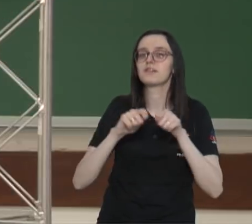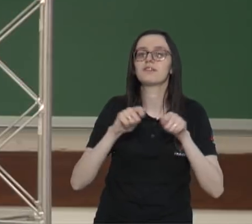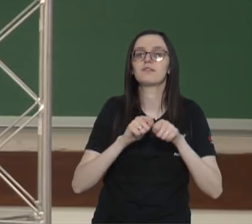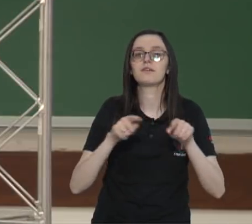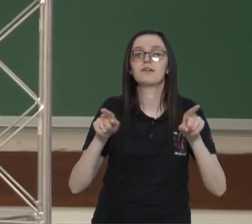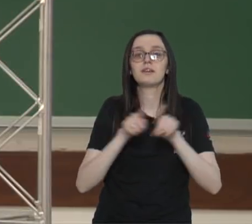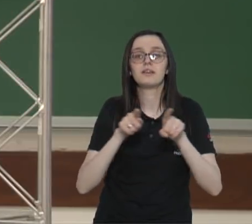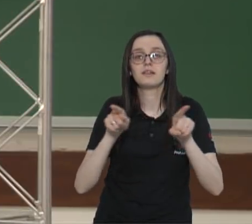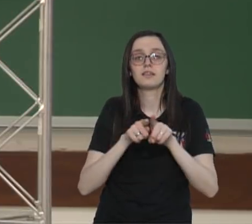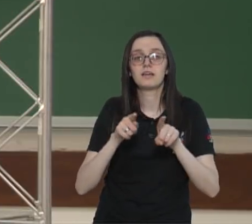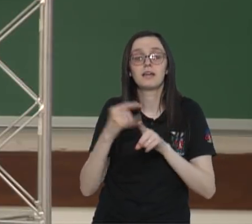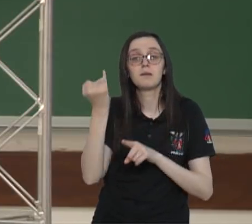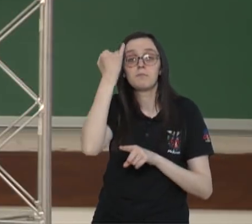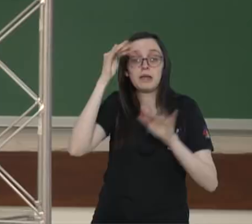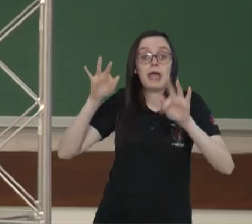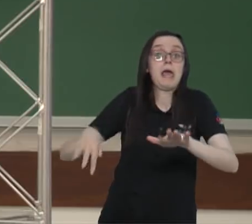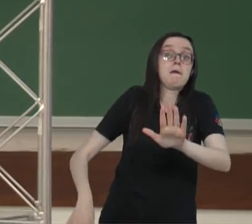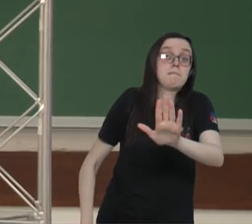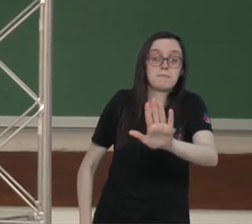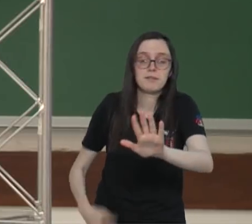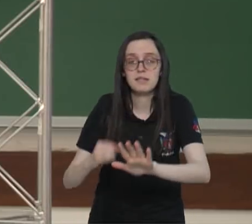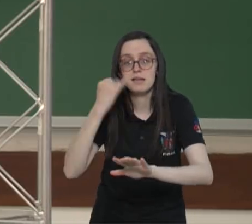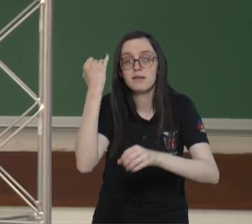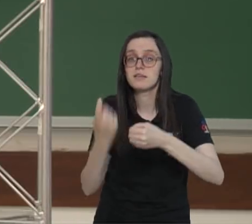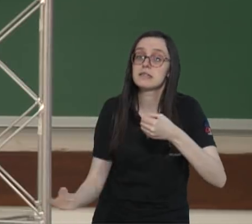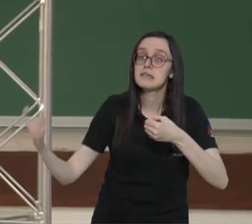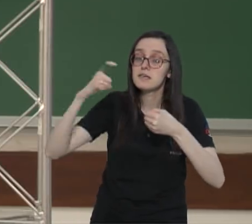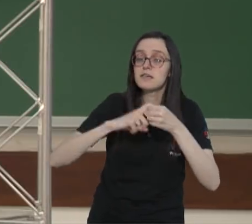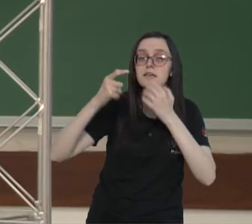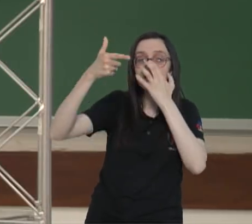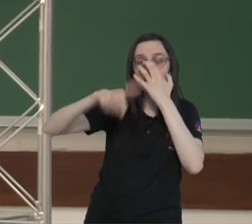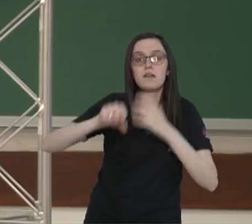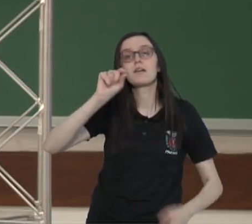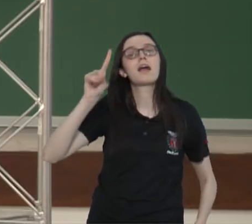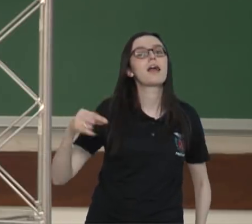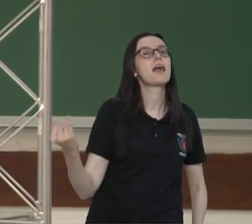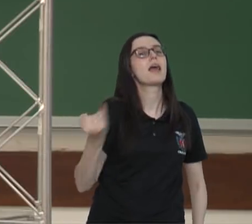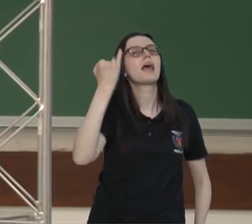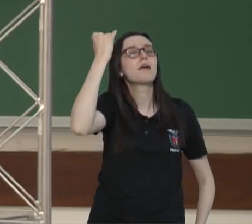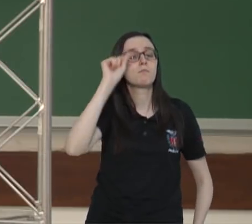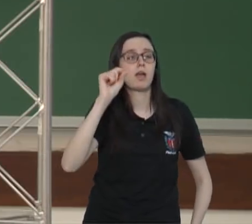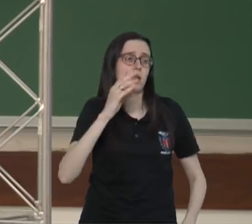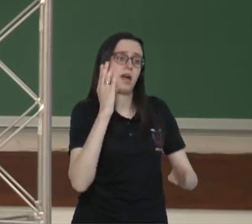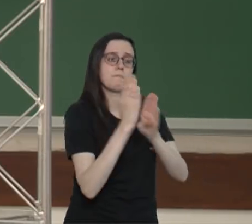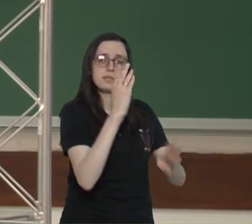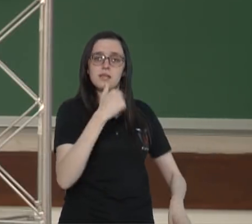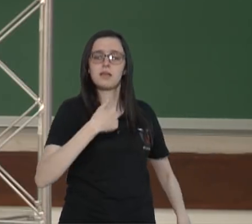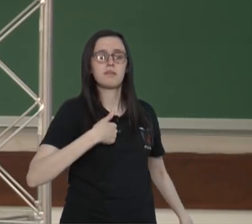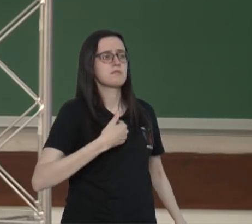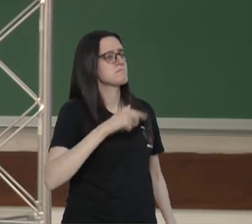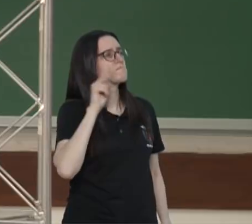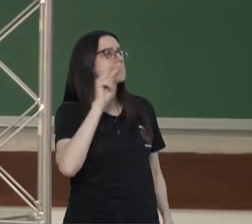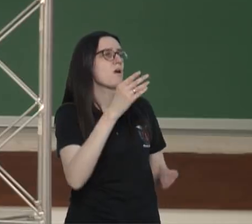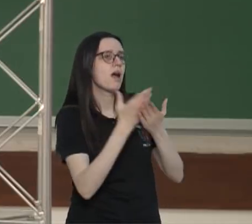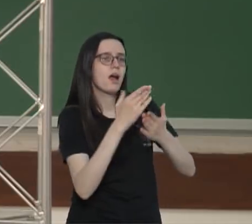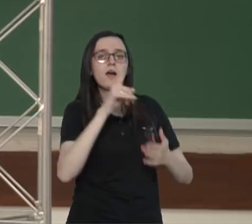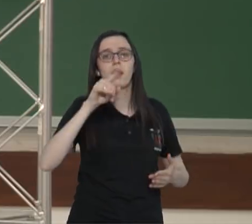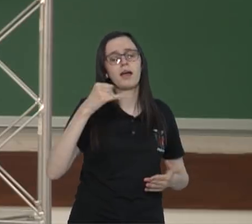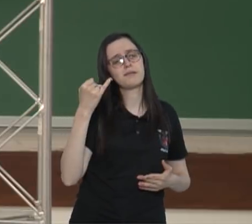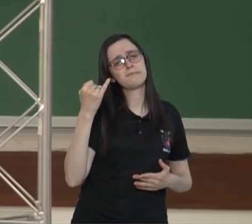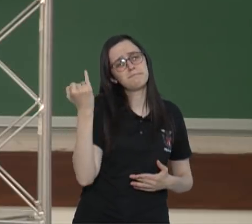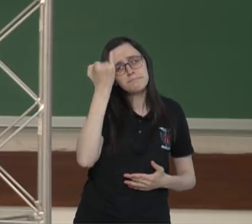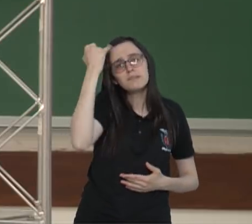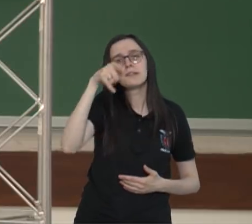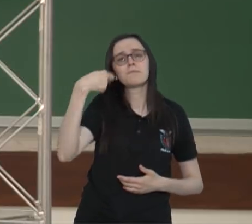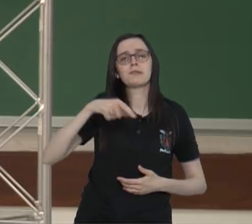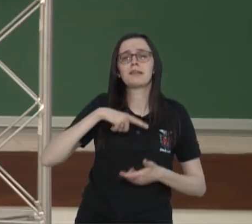antes de encerrar, inclusive, vamos reforçar a ideia de que, apesar de você estar vendo a aula, existem